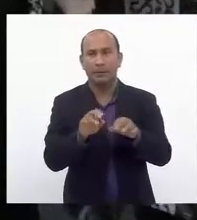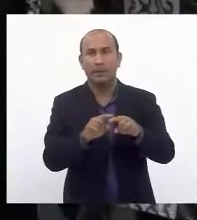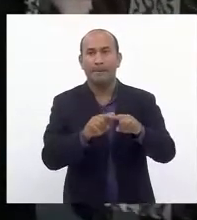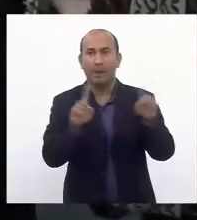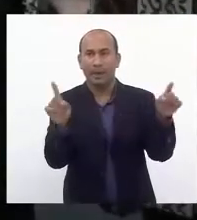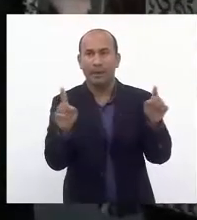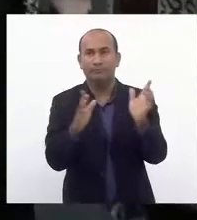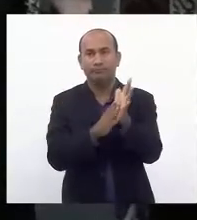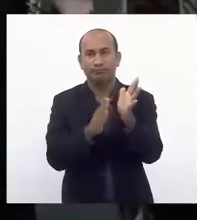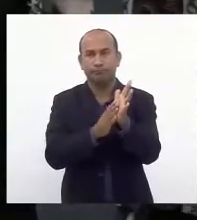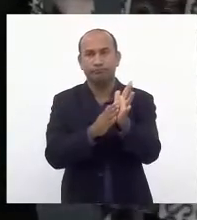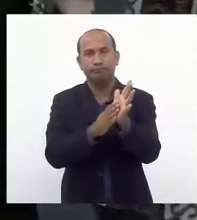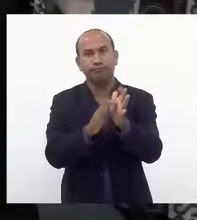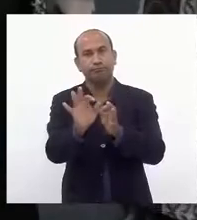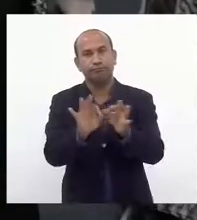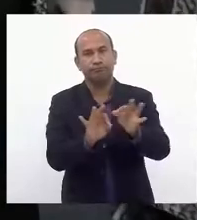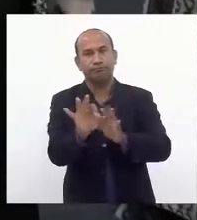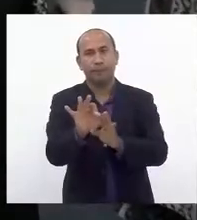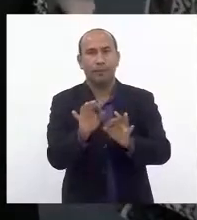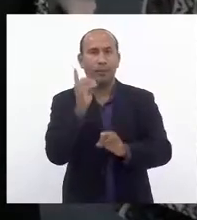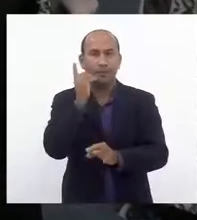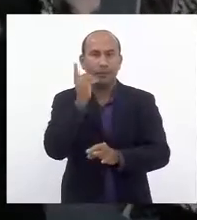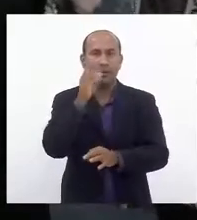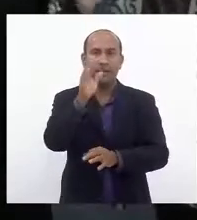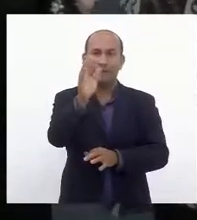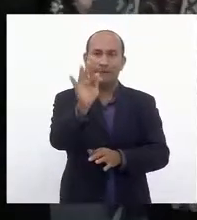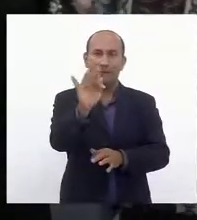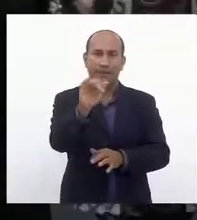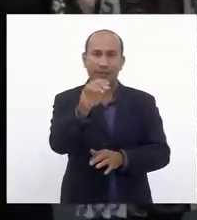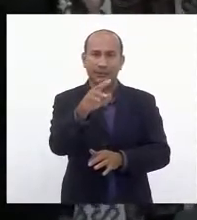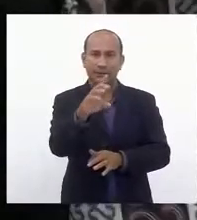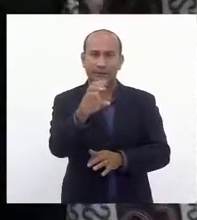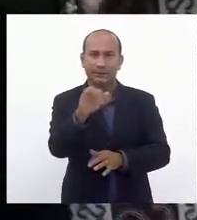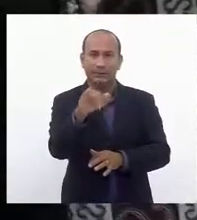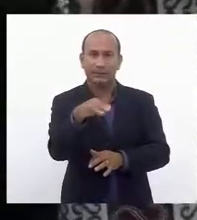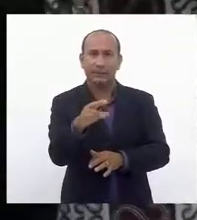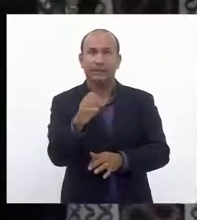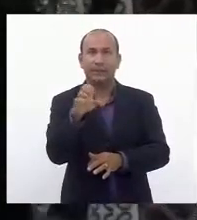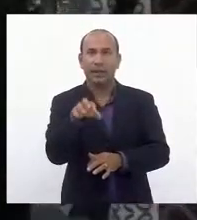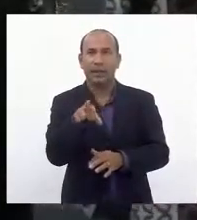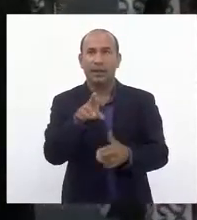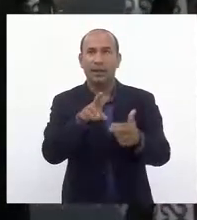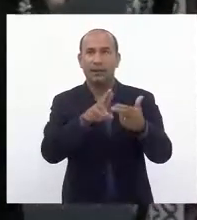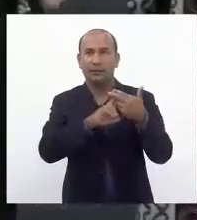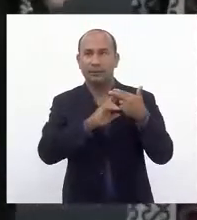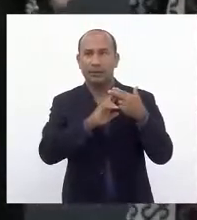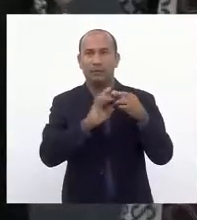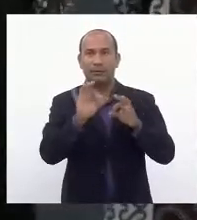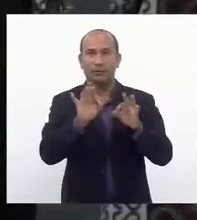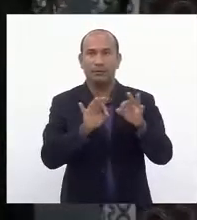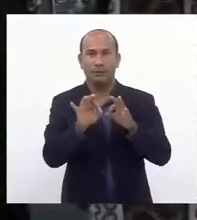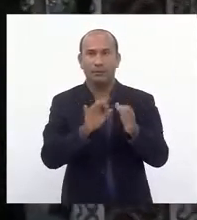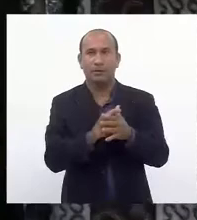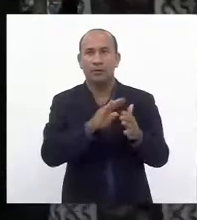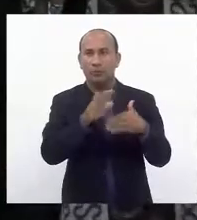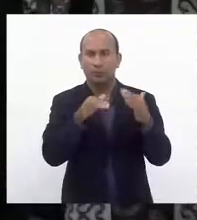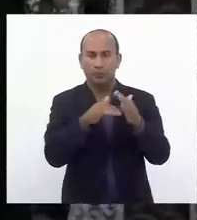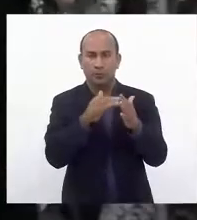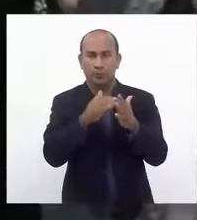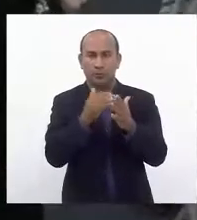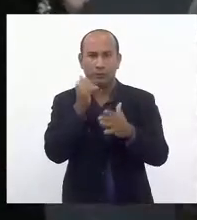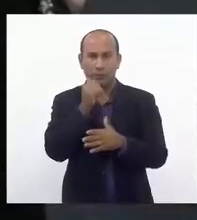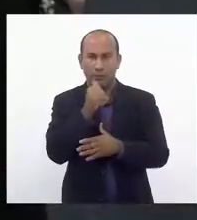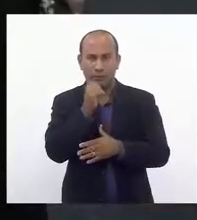de trazer esse projeto, em primeiro lugar, da deputada Franciane, que é a autora do projeto, o deputado,